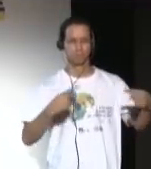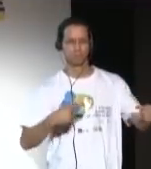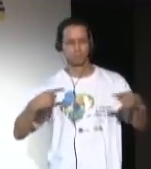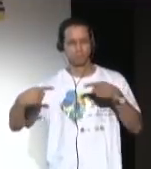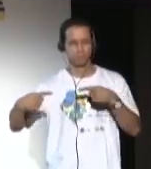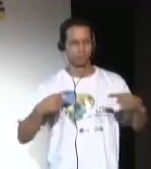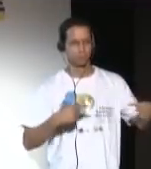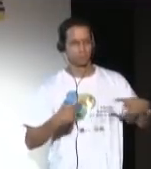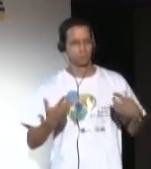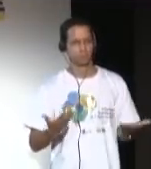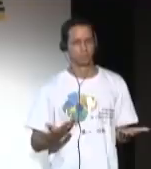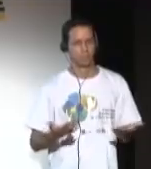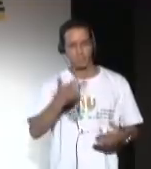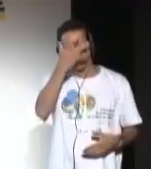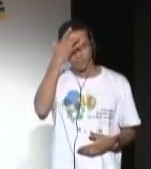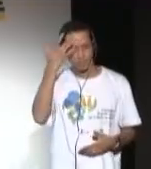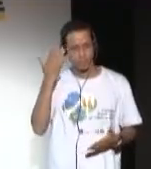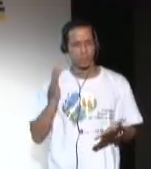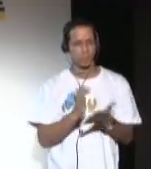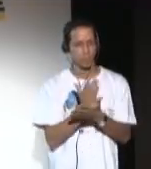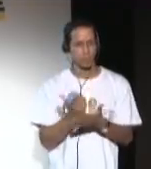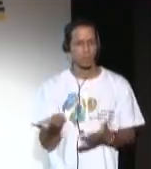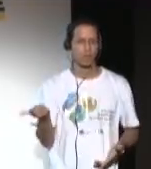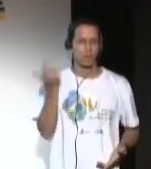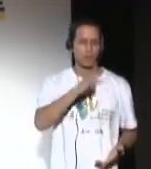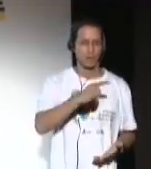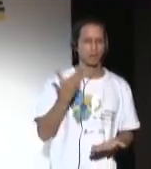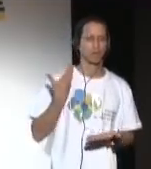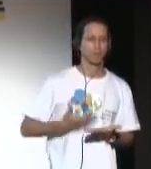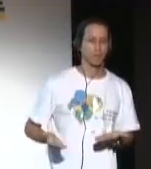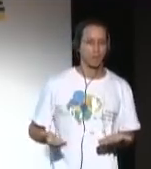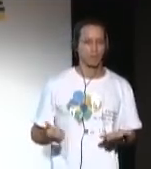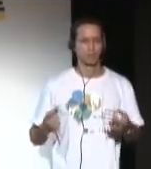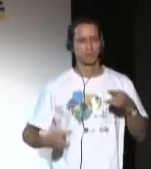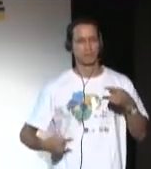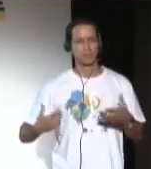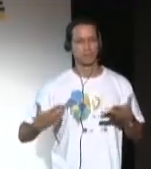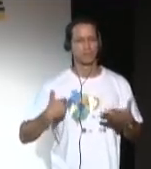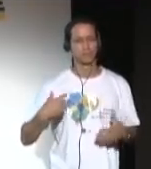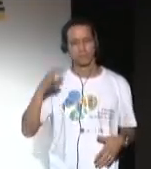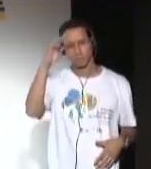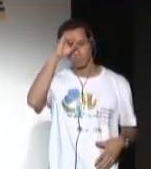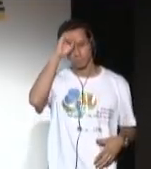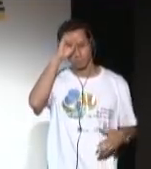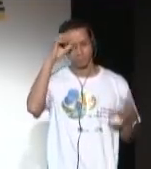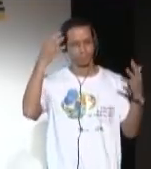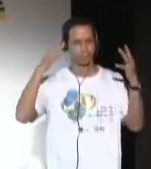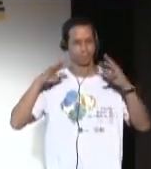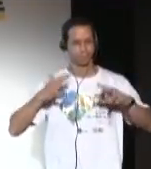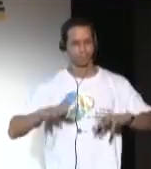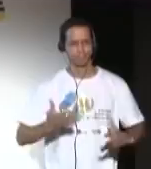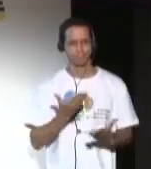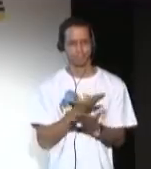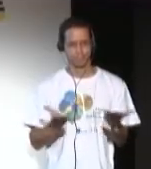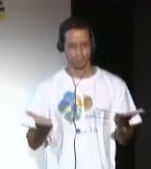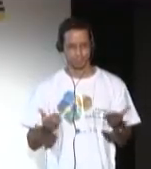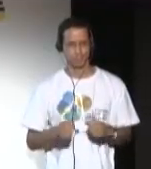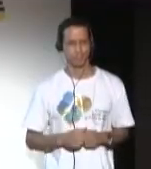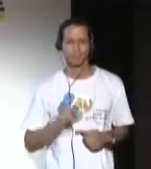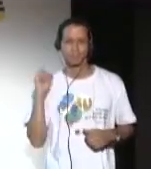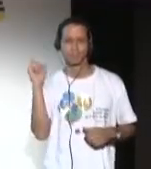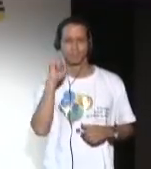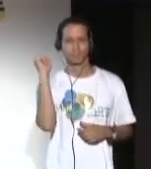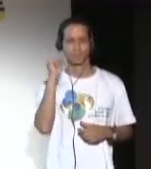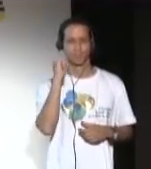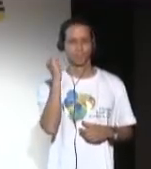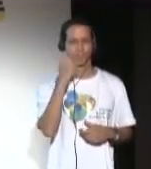um ambiente no qual algumas pessoas ganham e outras perdem, a sua aprendizagem vai por água abaixo. Então, é